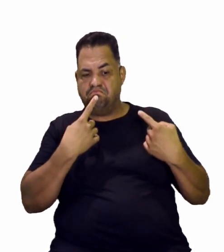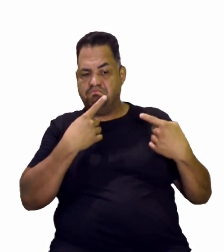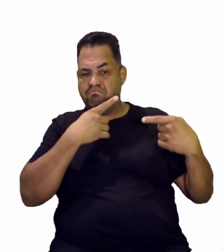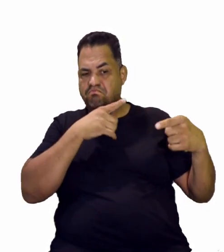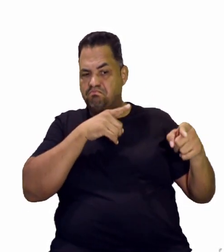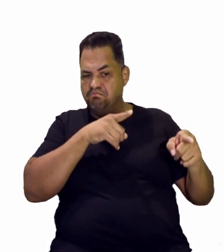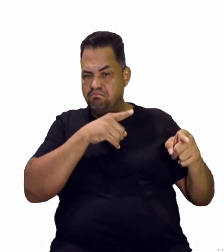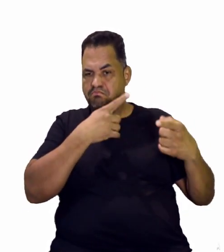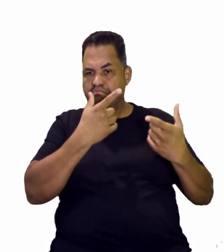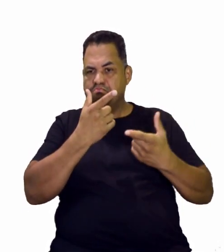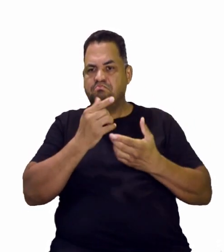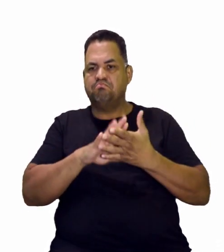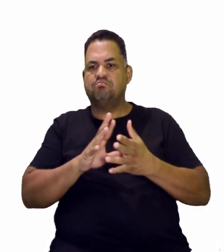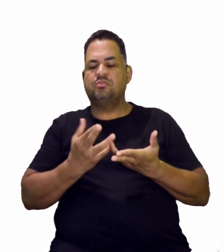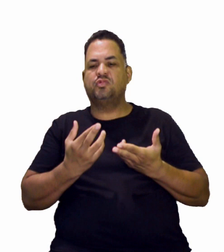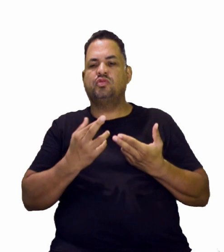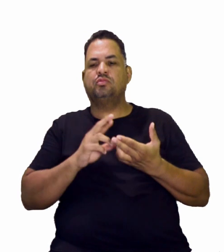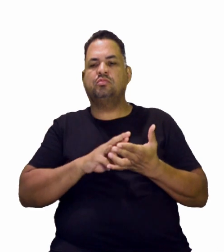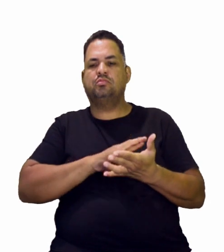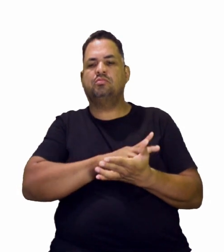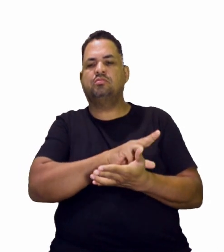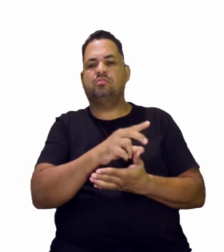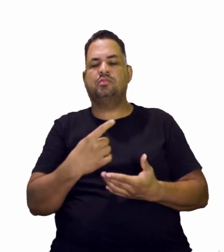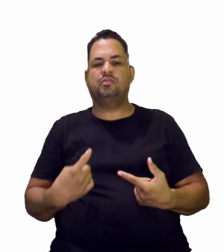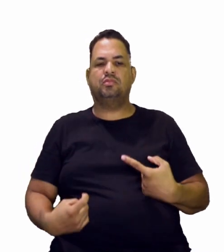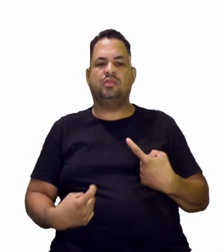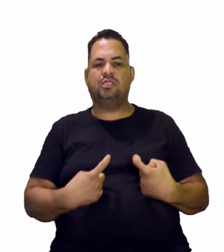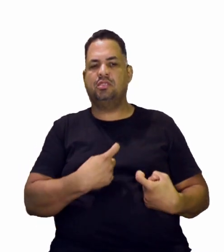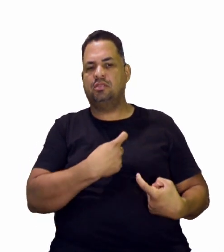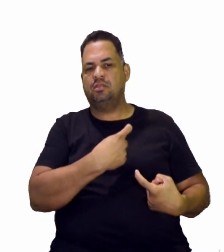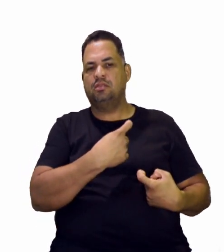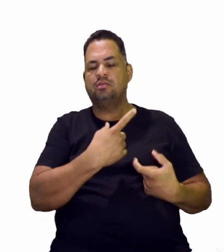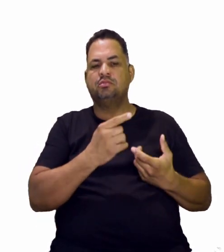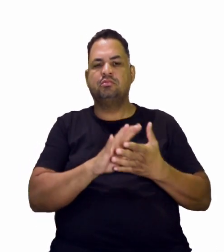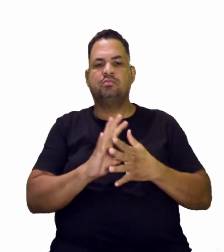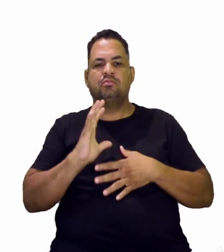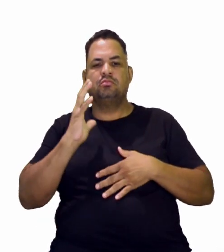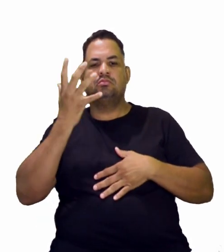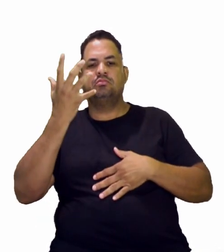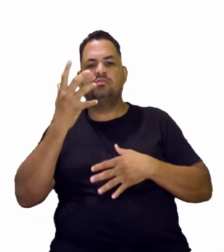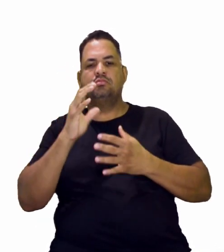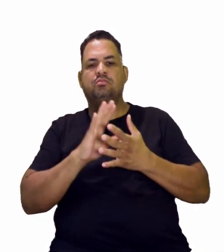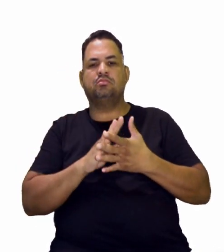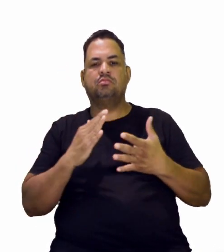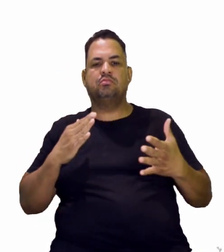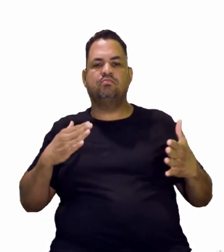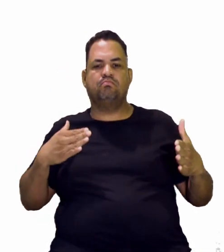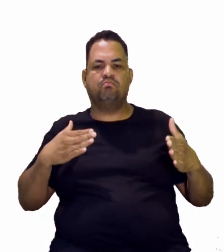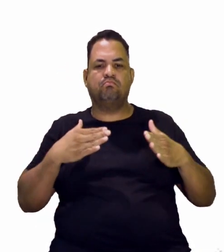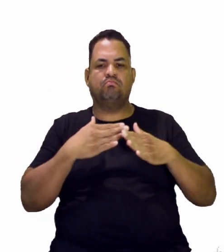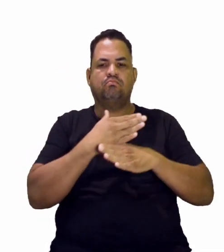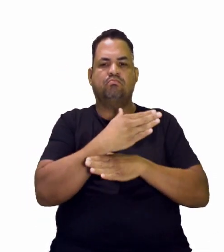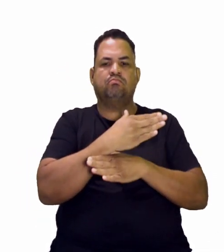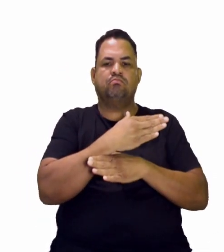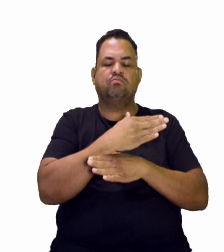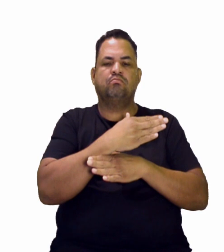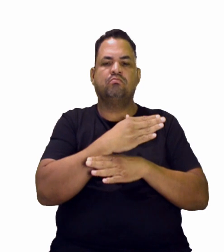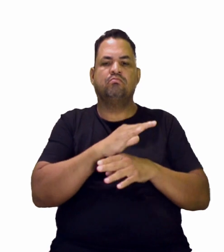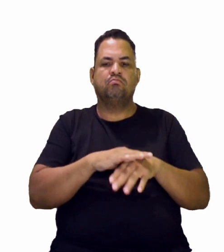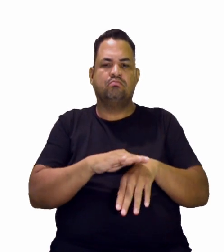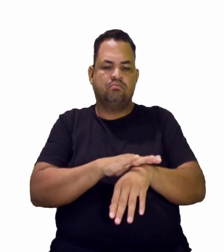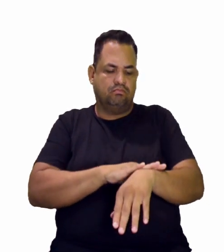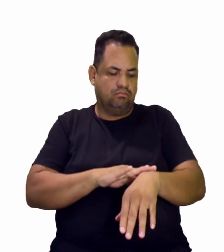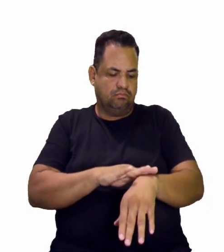ameaçados por diferentes bactérias, né, que eram capazes de romper a barreira